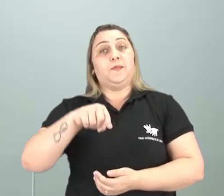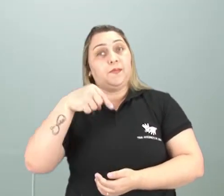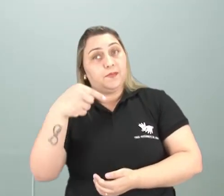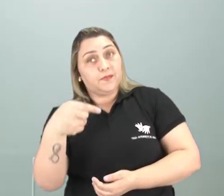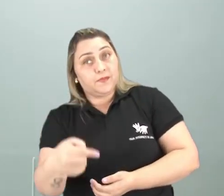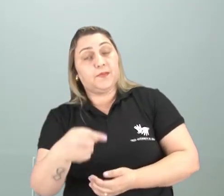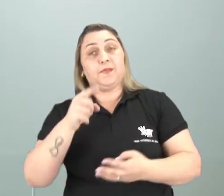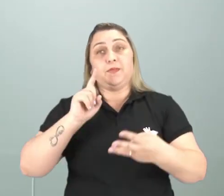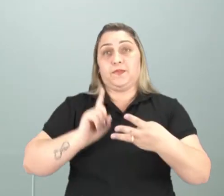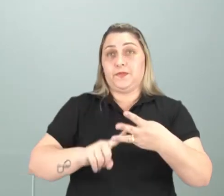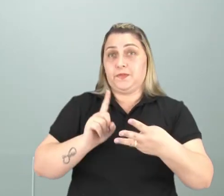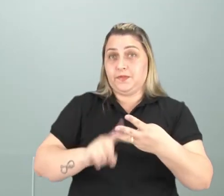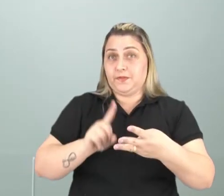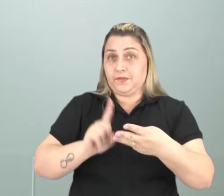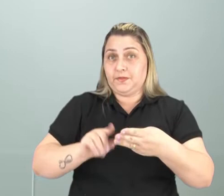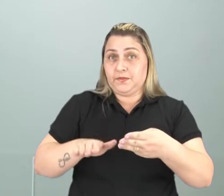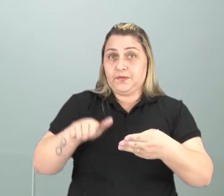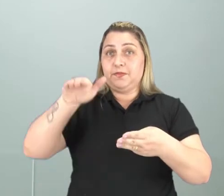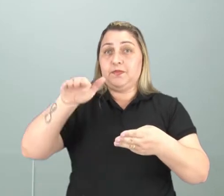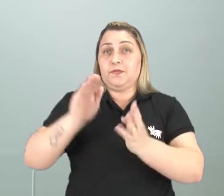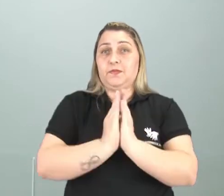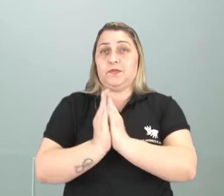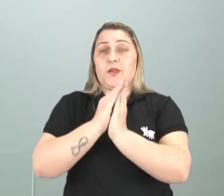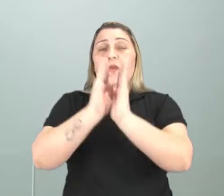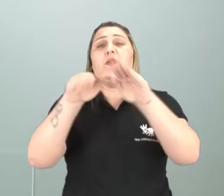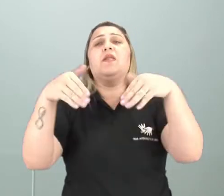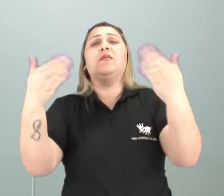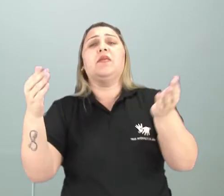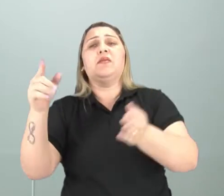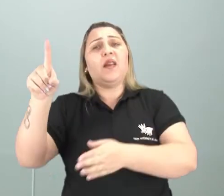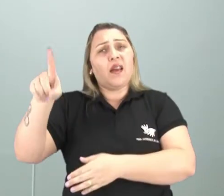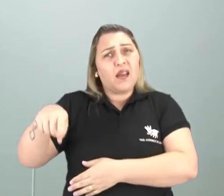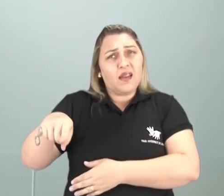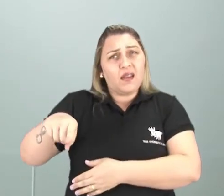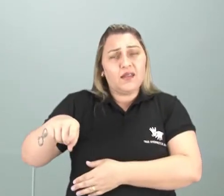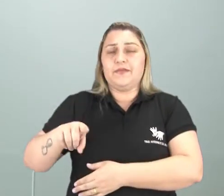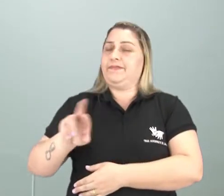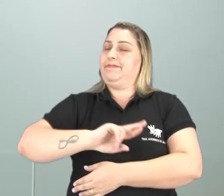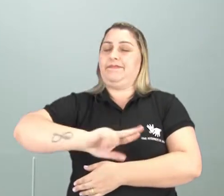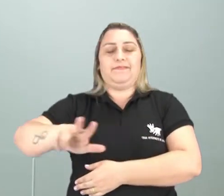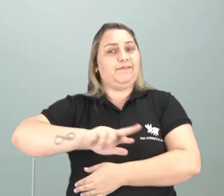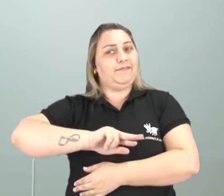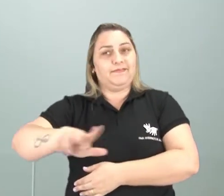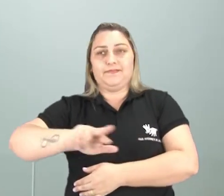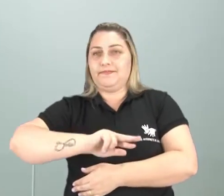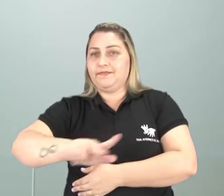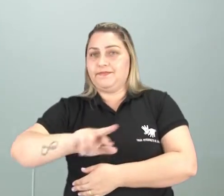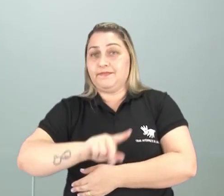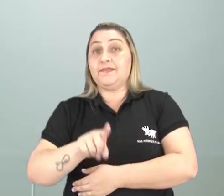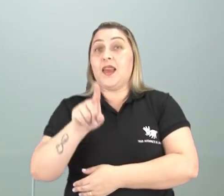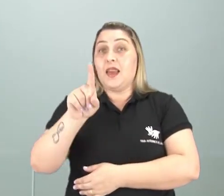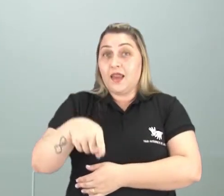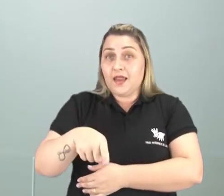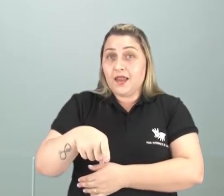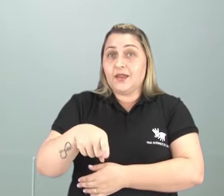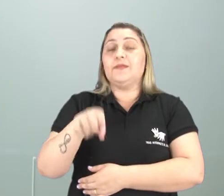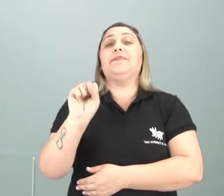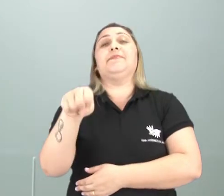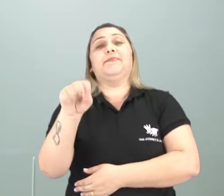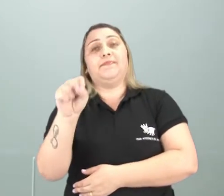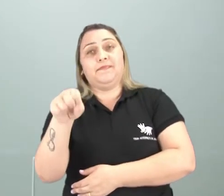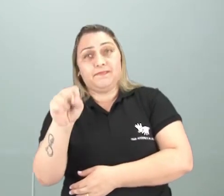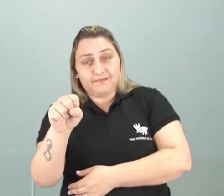e depois o terceiro maior balão é esse não é